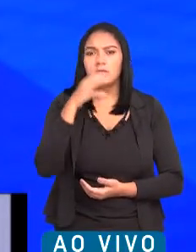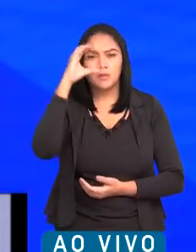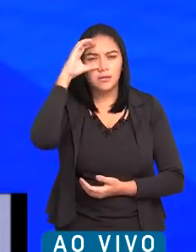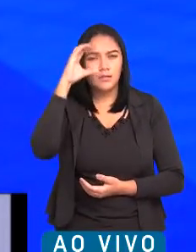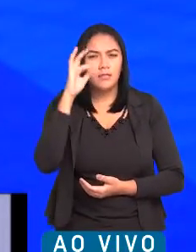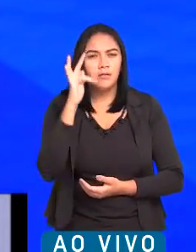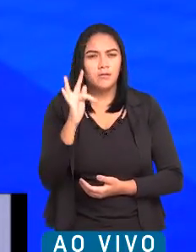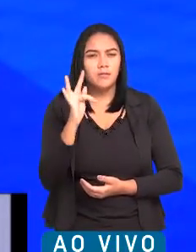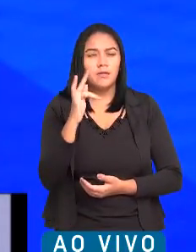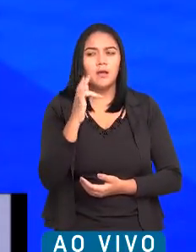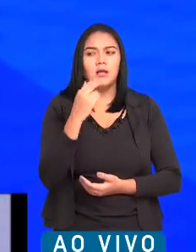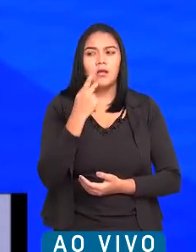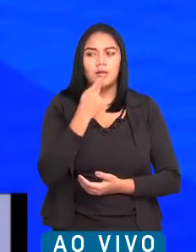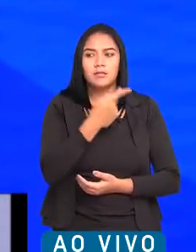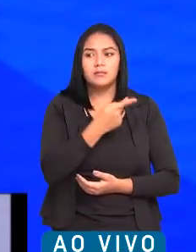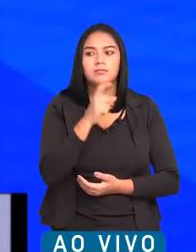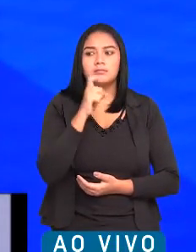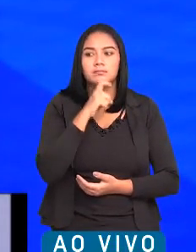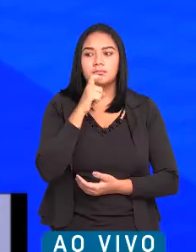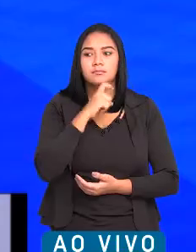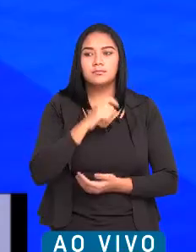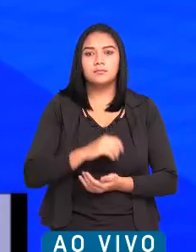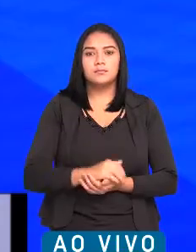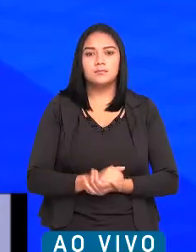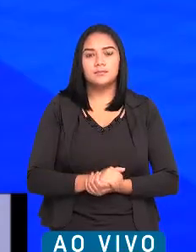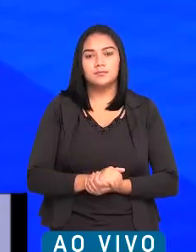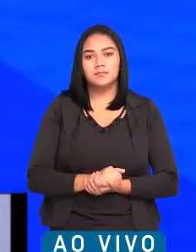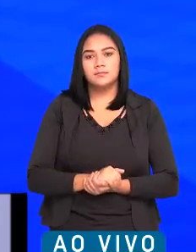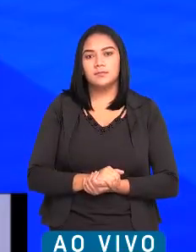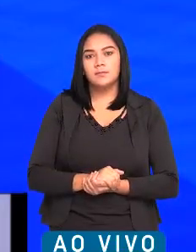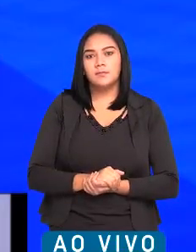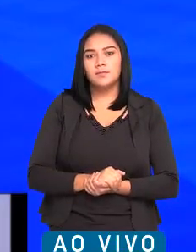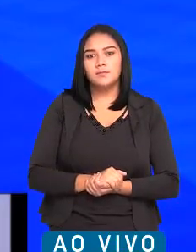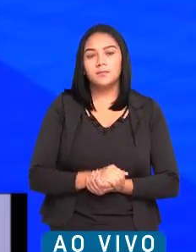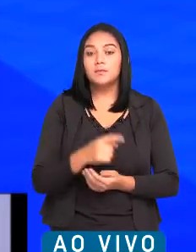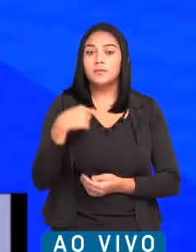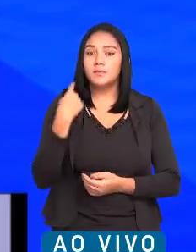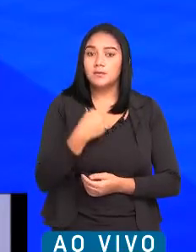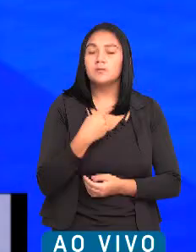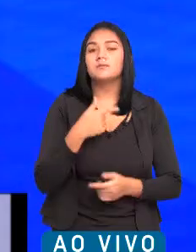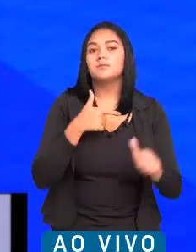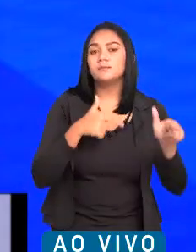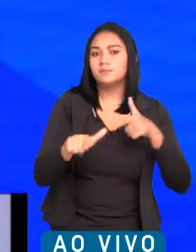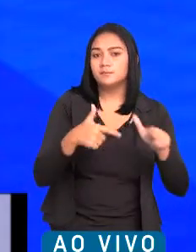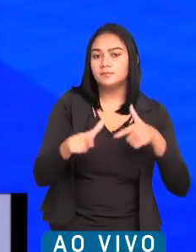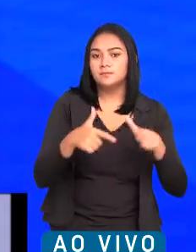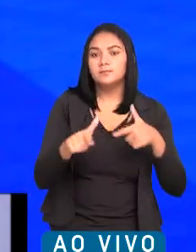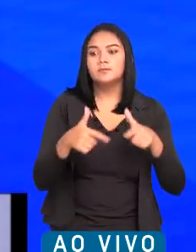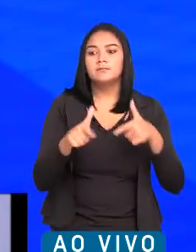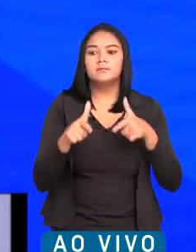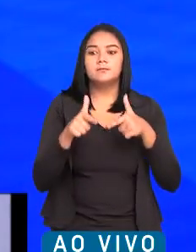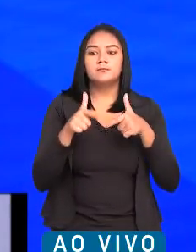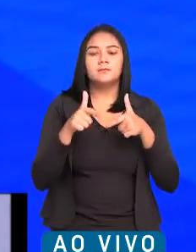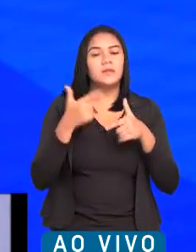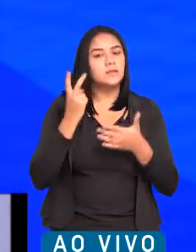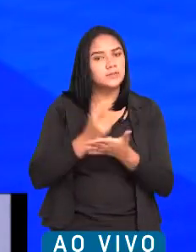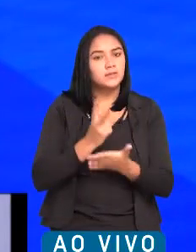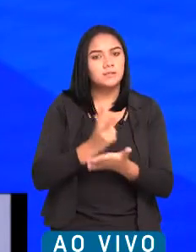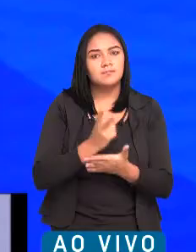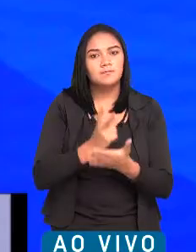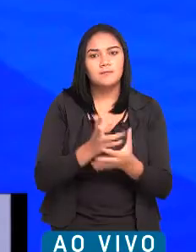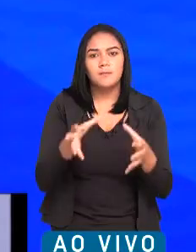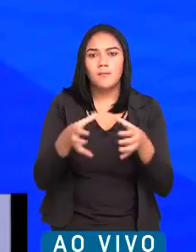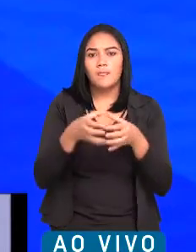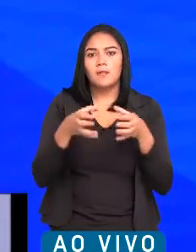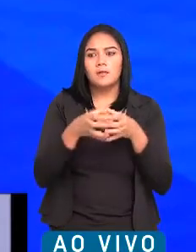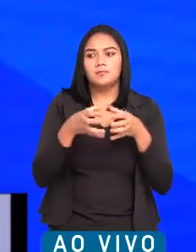Portanto, nós vamos trabalhar, nós estamos trabalhando dioturnamente com a equipe equilibrada, competente, mas um